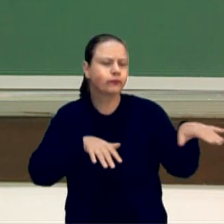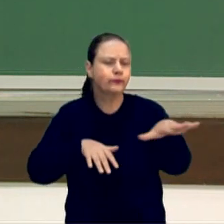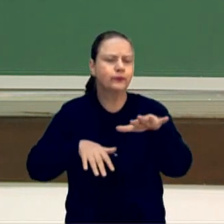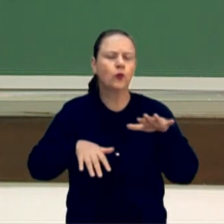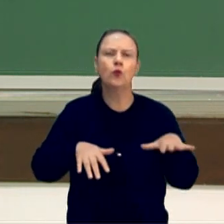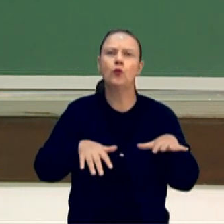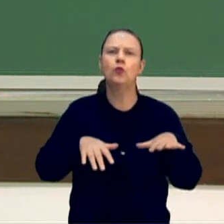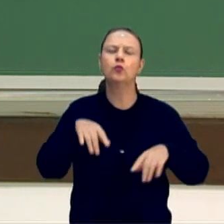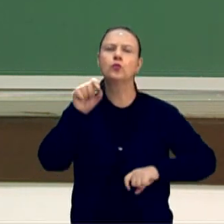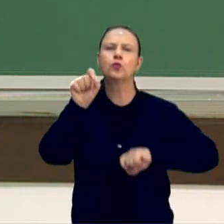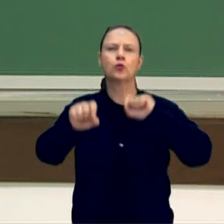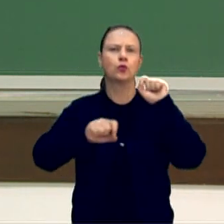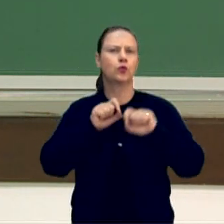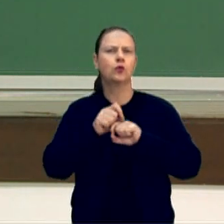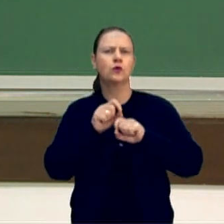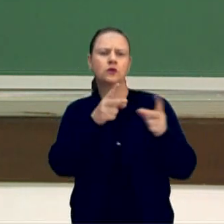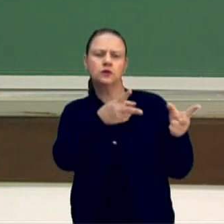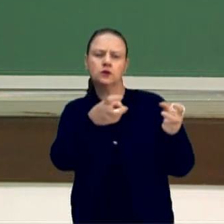materialização